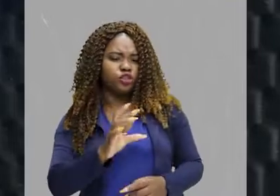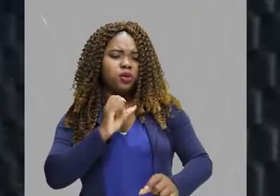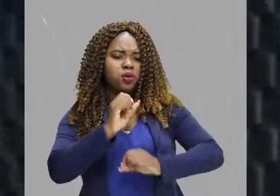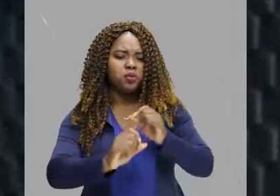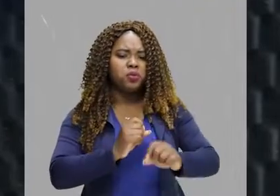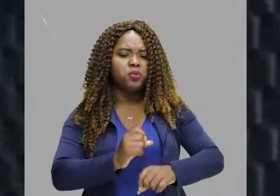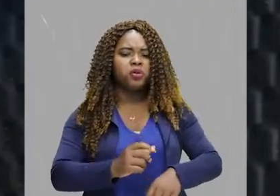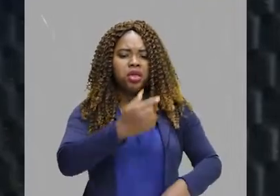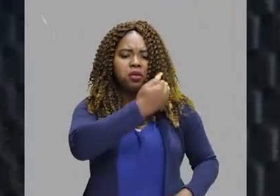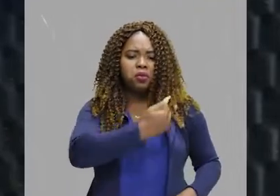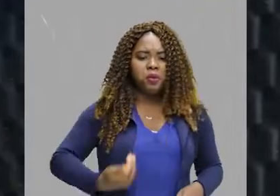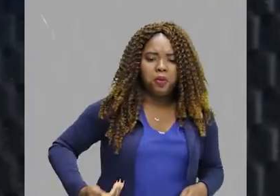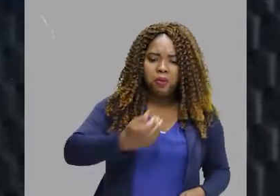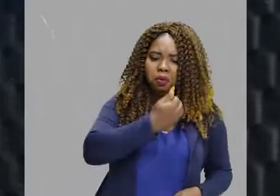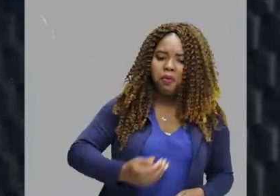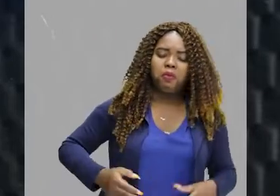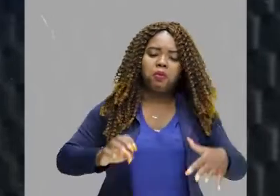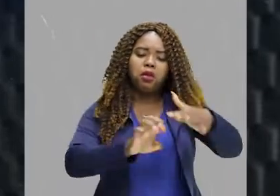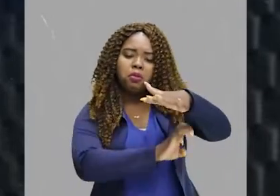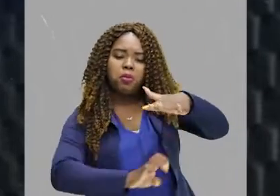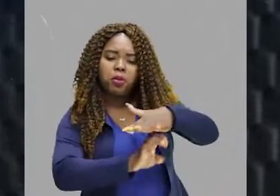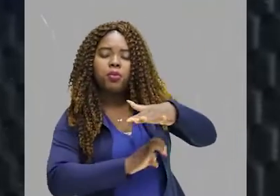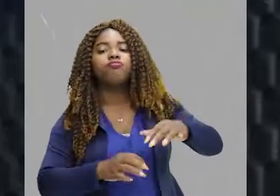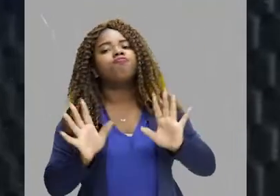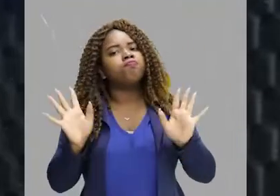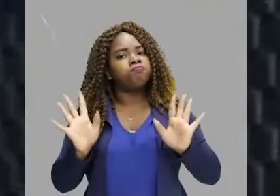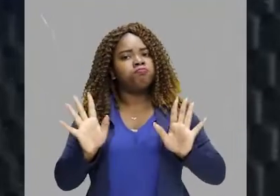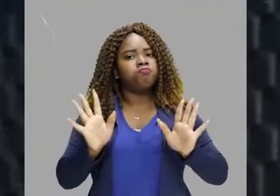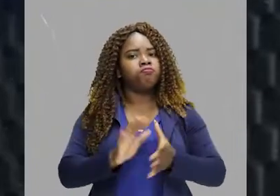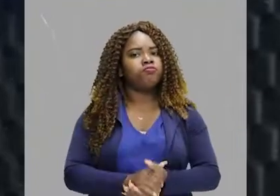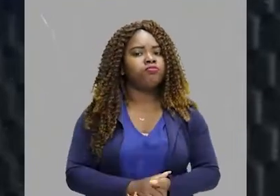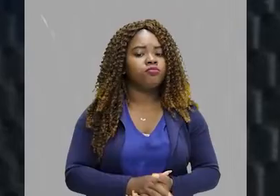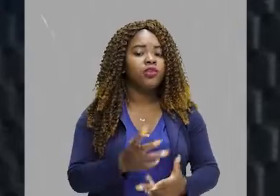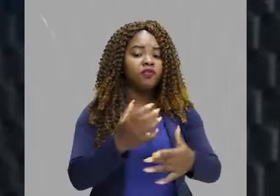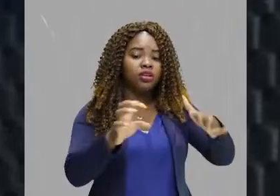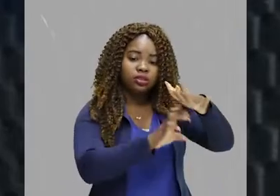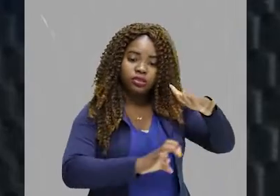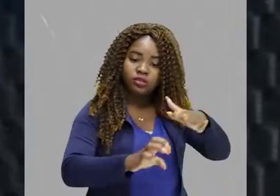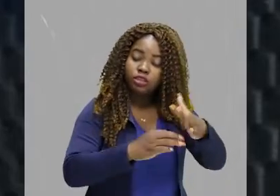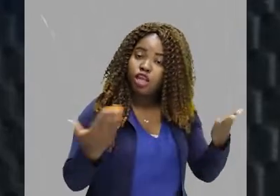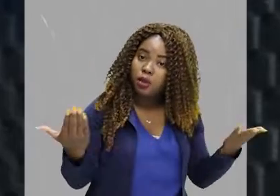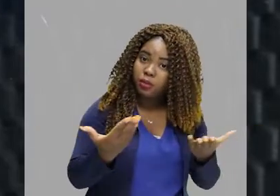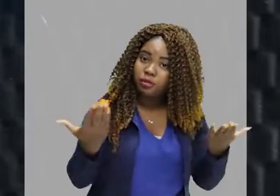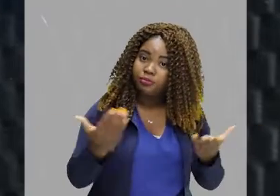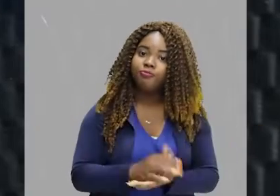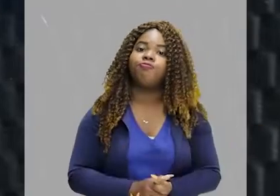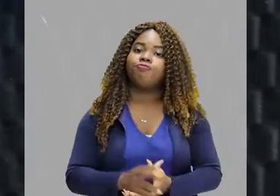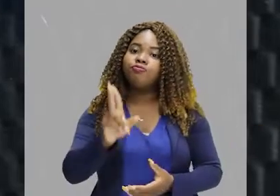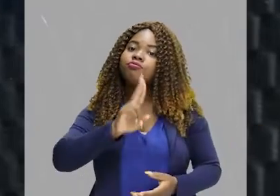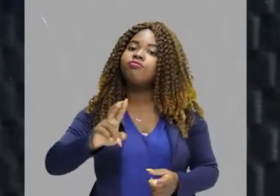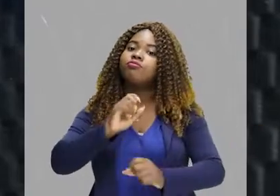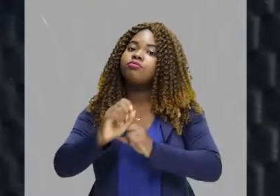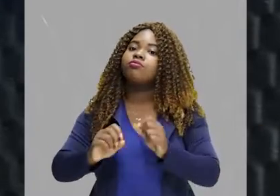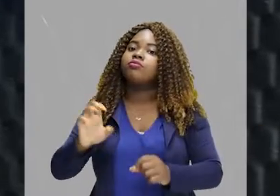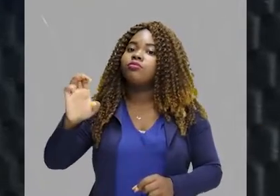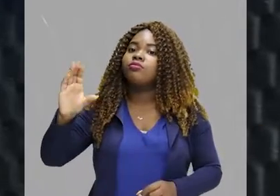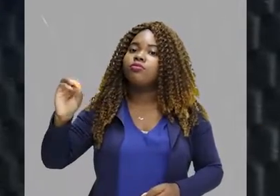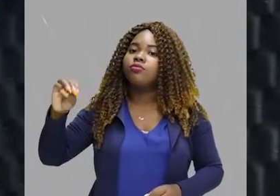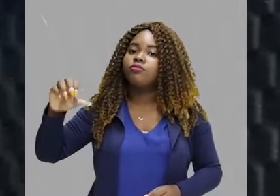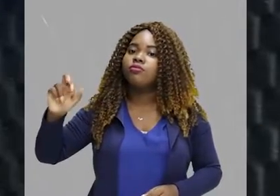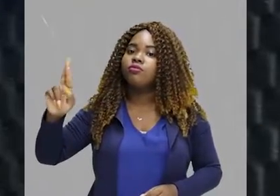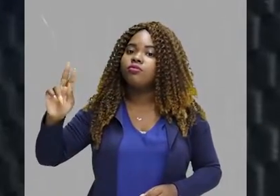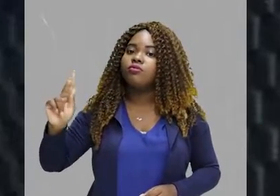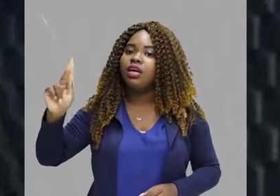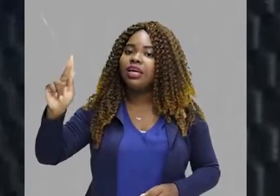os governos, as empresas. Muitas empresas, inclusive, hoje em dia, se utilizam do chamado ecomarketing,